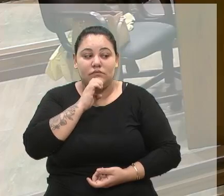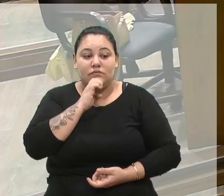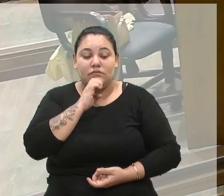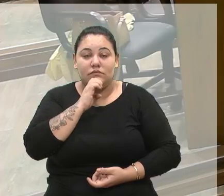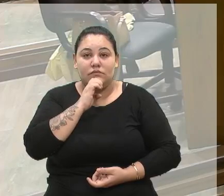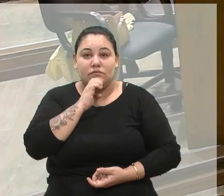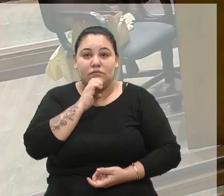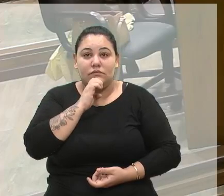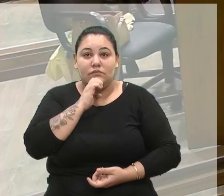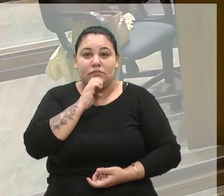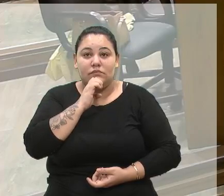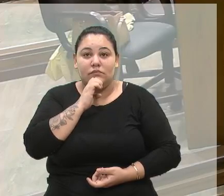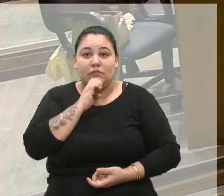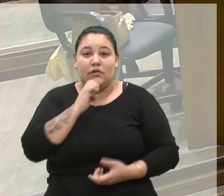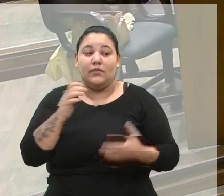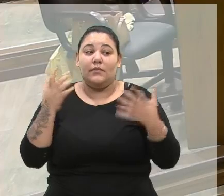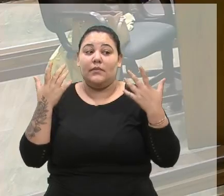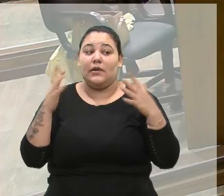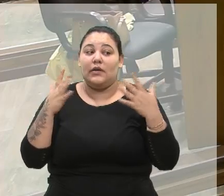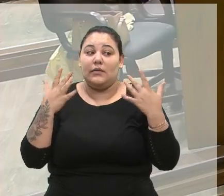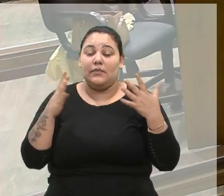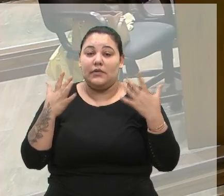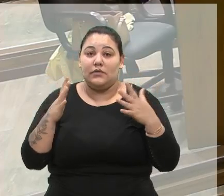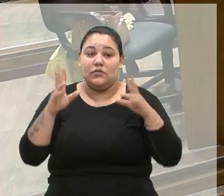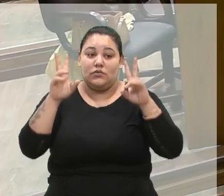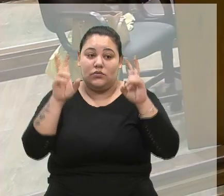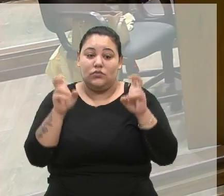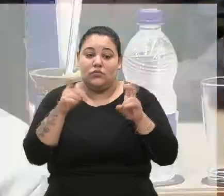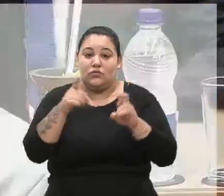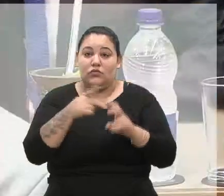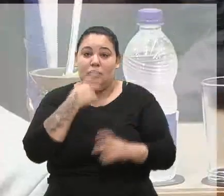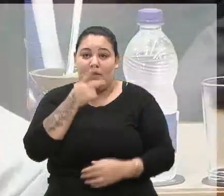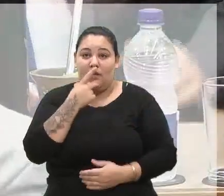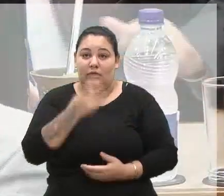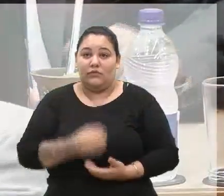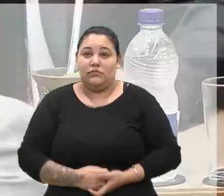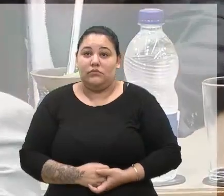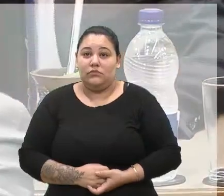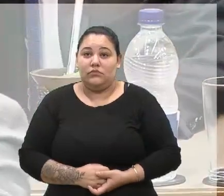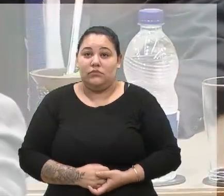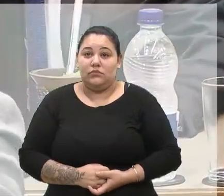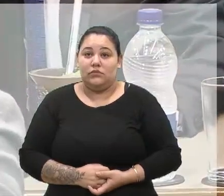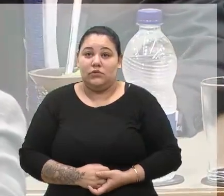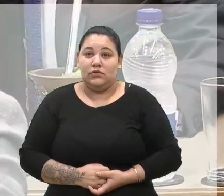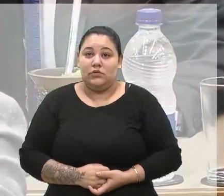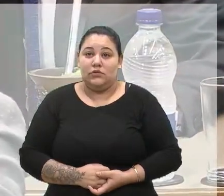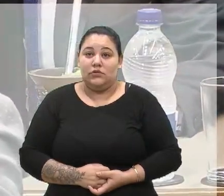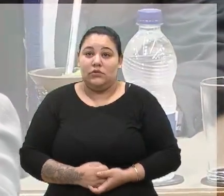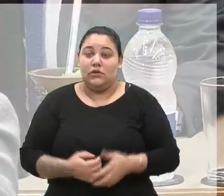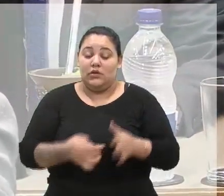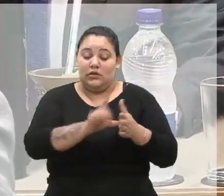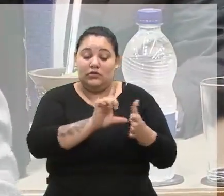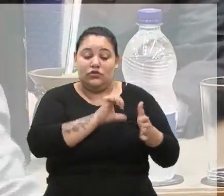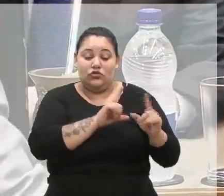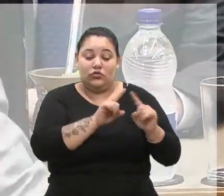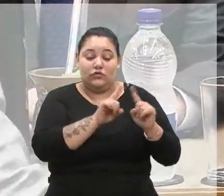aí, que é muito importante. E a minha fala é bem curtinha. Antes que tinha os funcionários